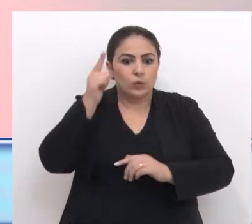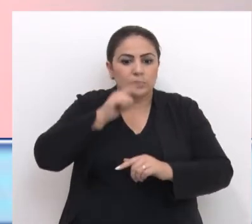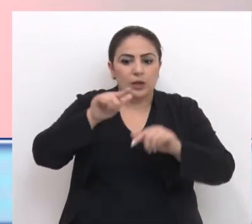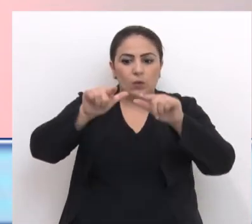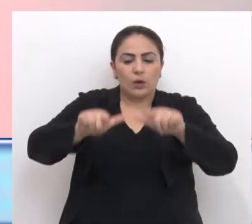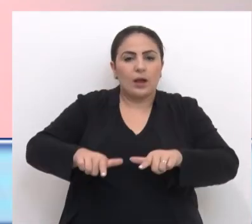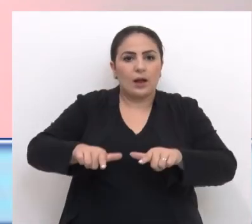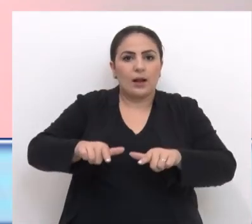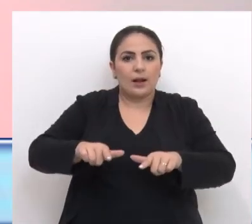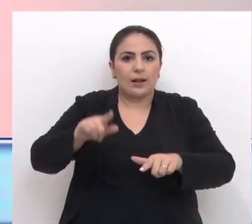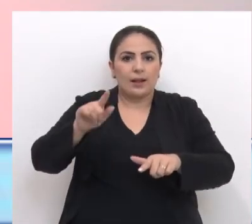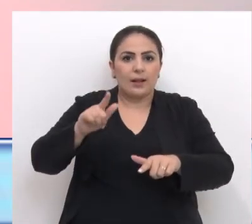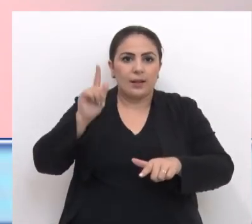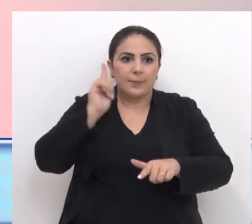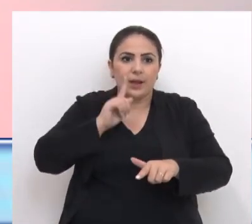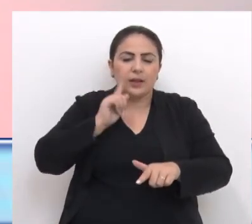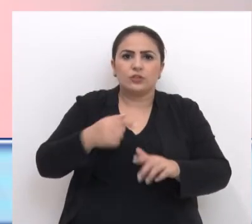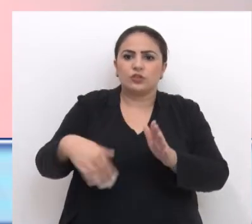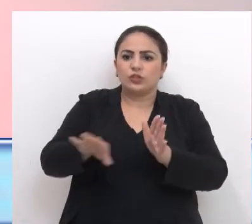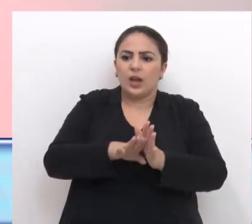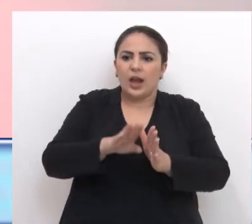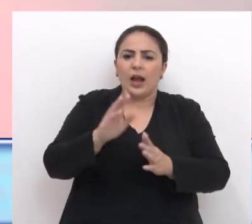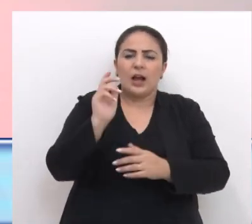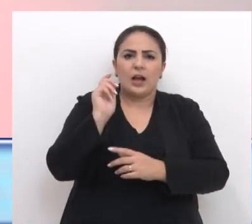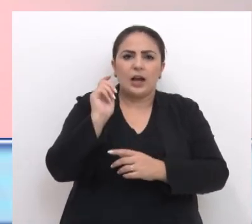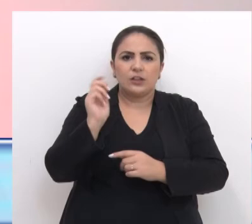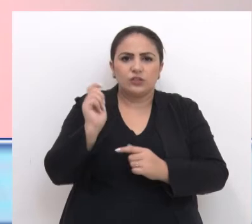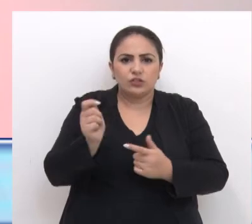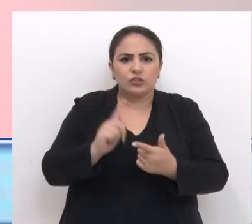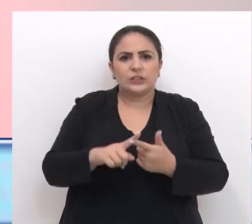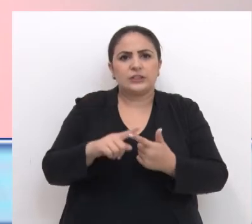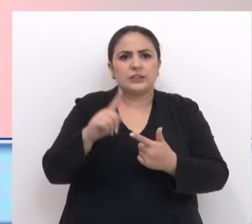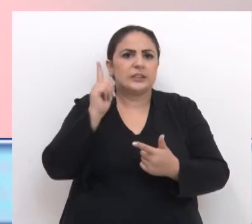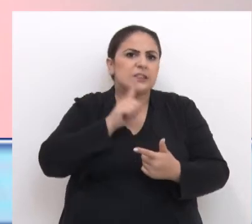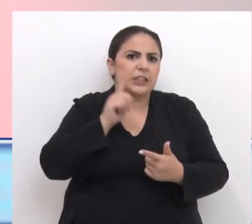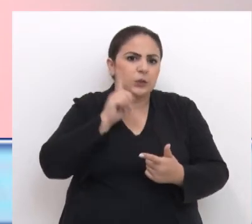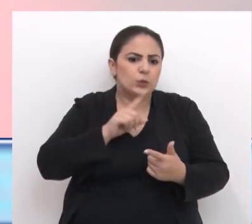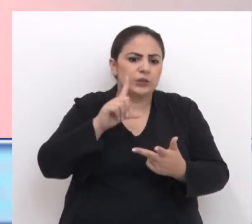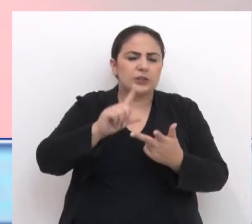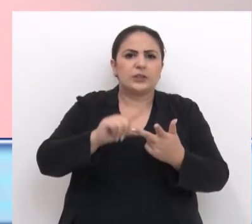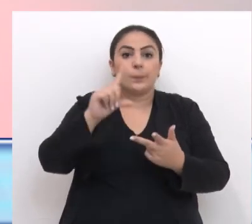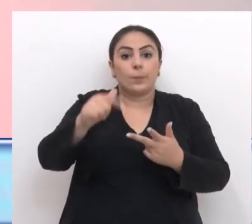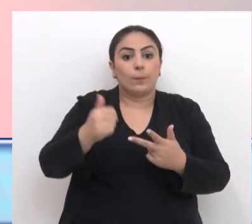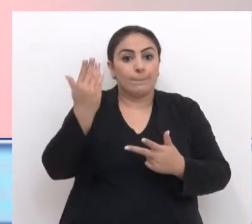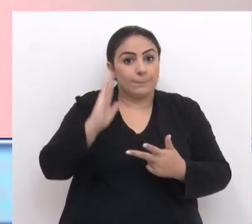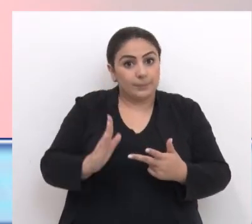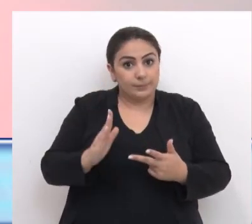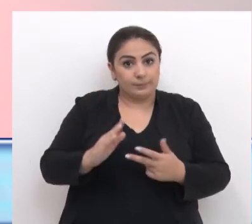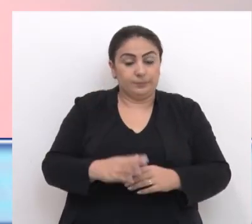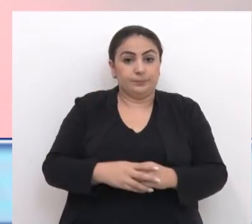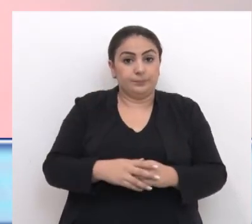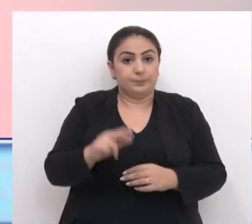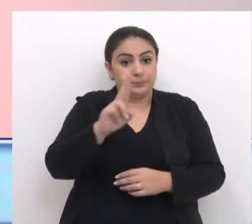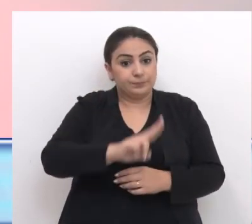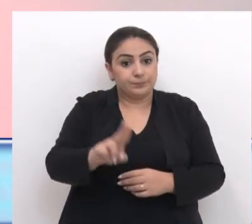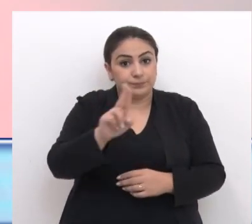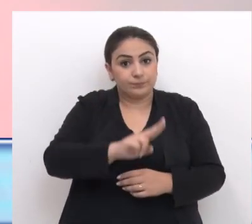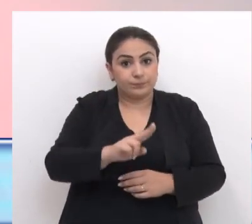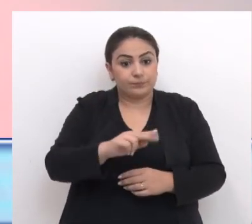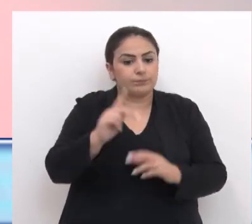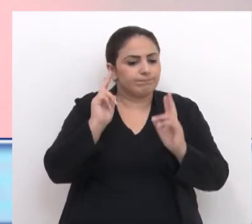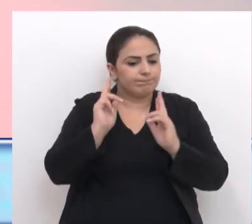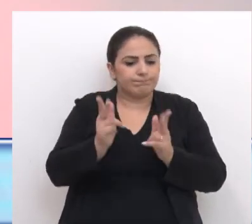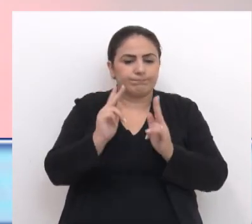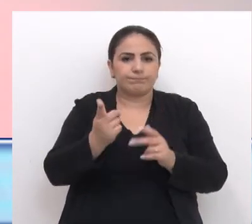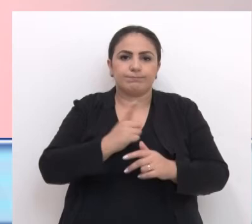América, quando chegam aqui na Argentina, nos Estados Unidos, mais tardiamente no Brasil, A universidade,